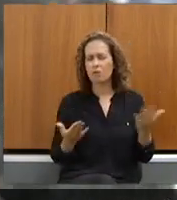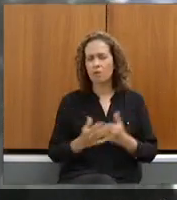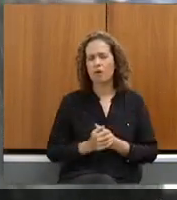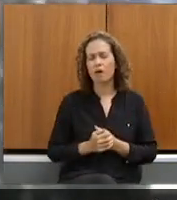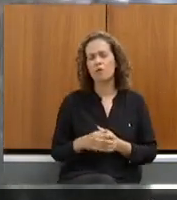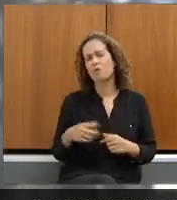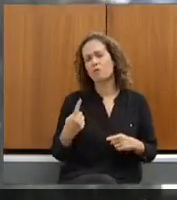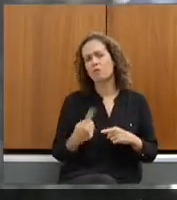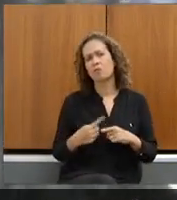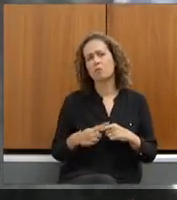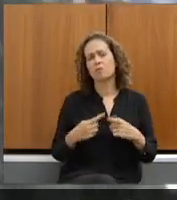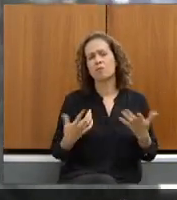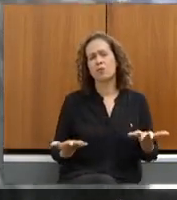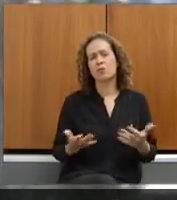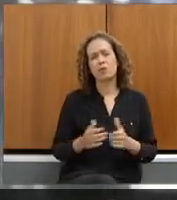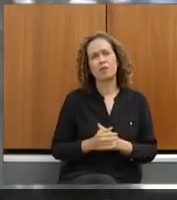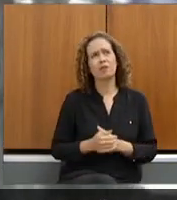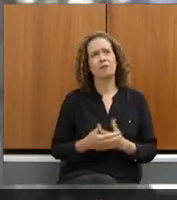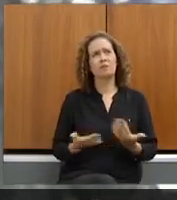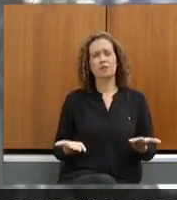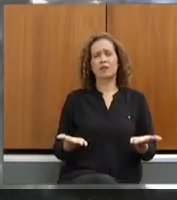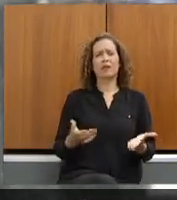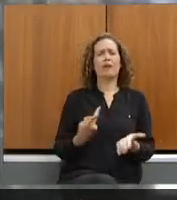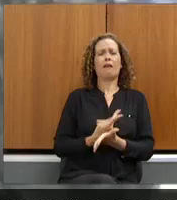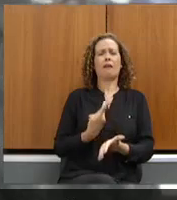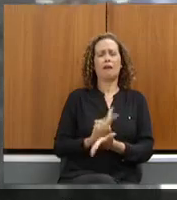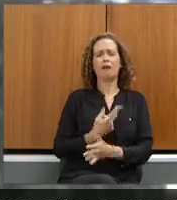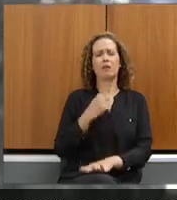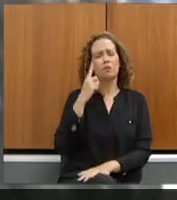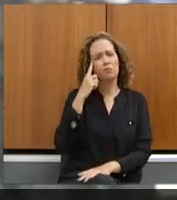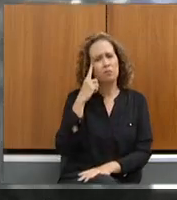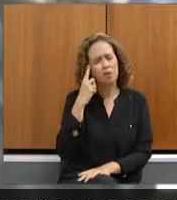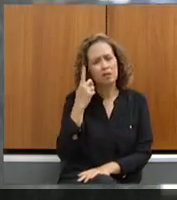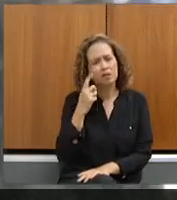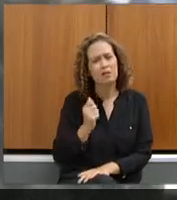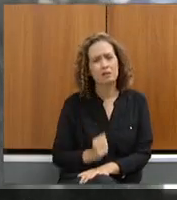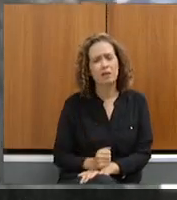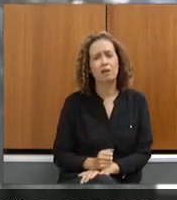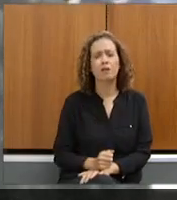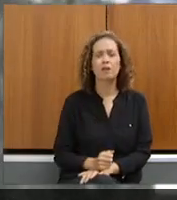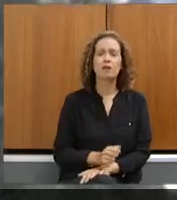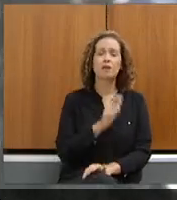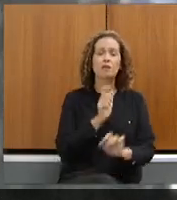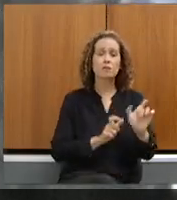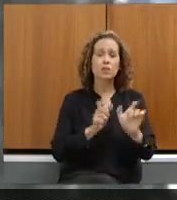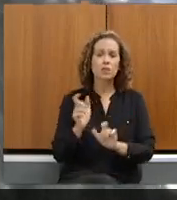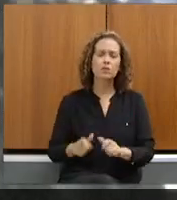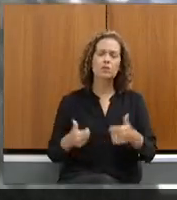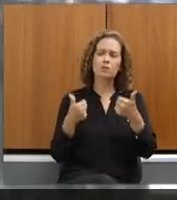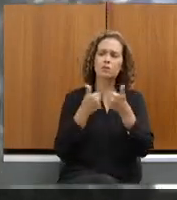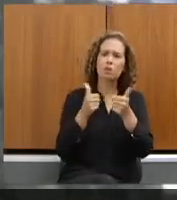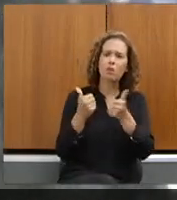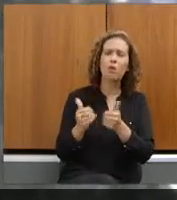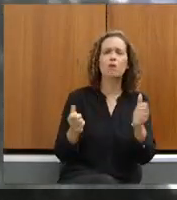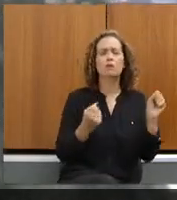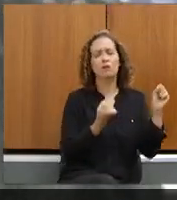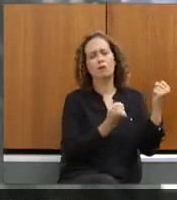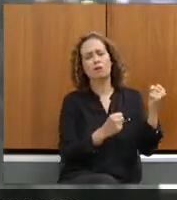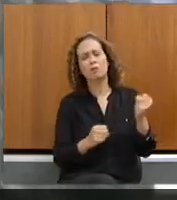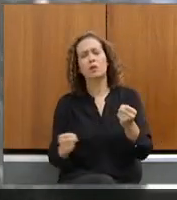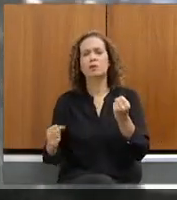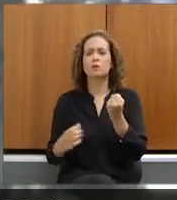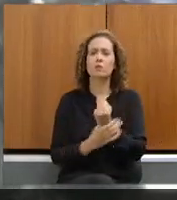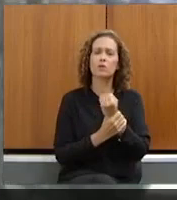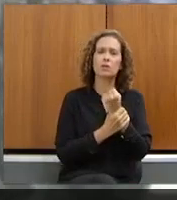praticamente normal pisar é todas as pessoas não pega o ônibus fazer limpeza urbana para a segurança